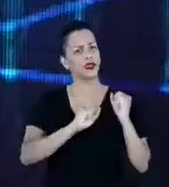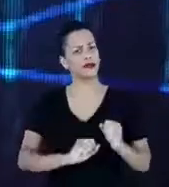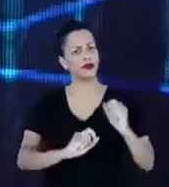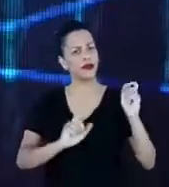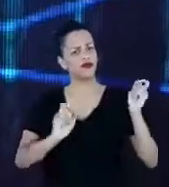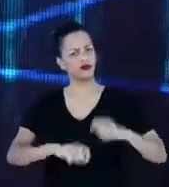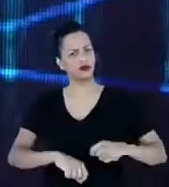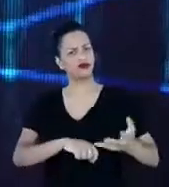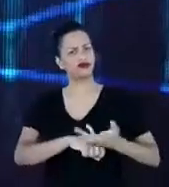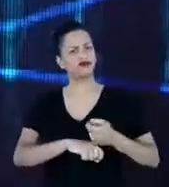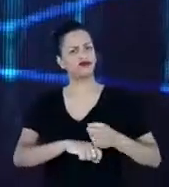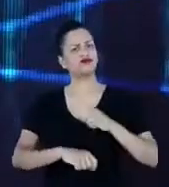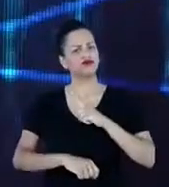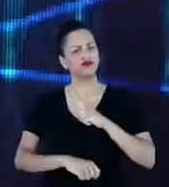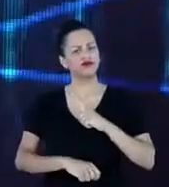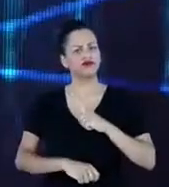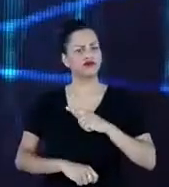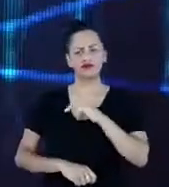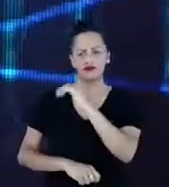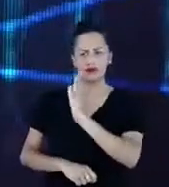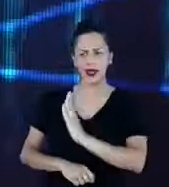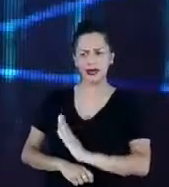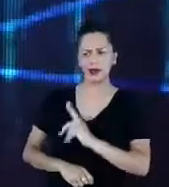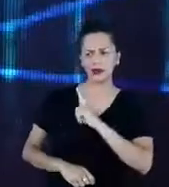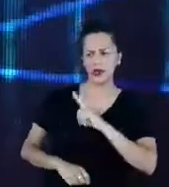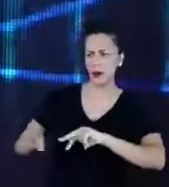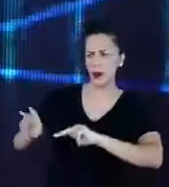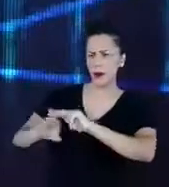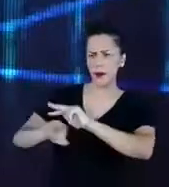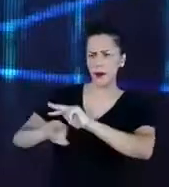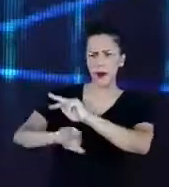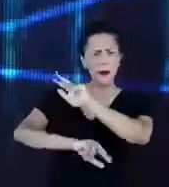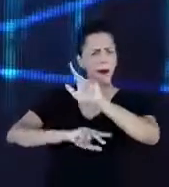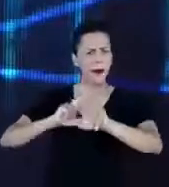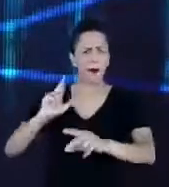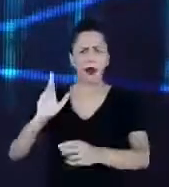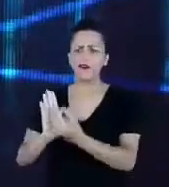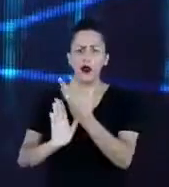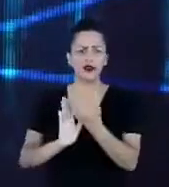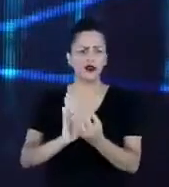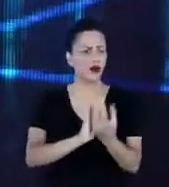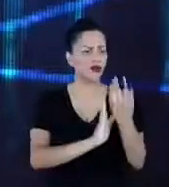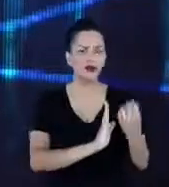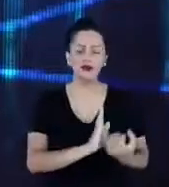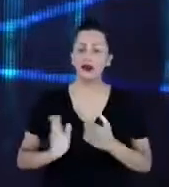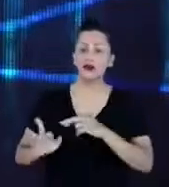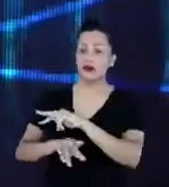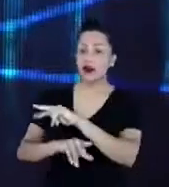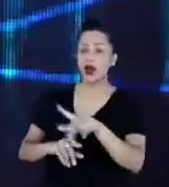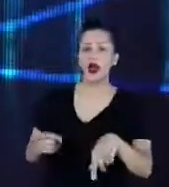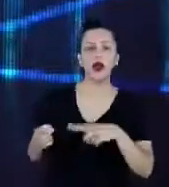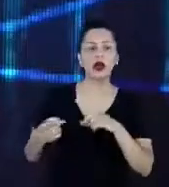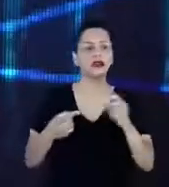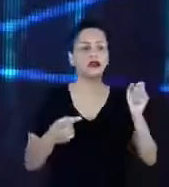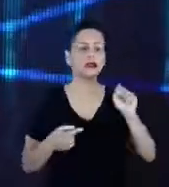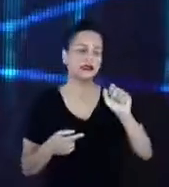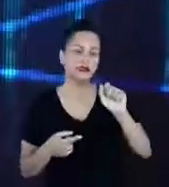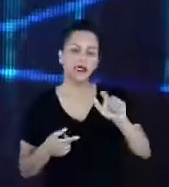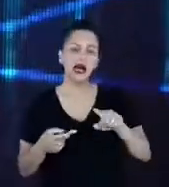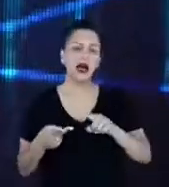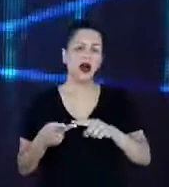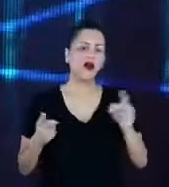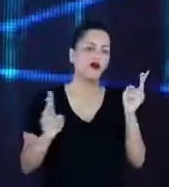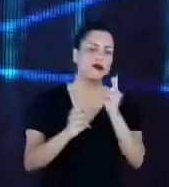tenha uma diversidade tão grande de fontes à nossa mão disponíveis. Temos sol em abundância, ventos no Nordeste, na sua